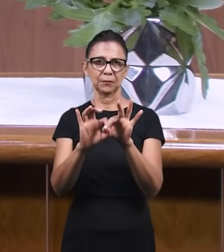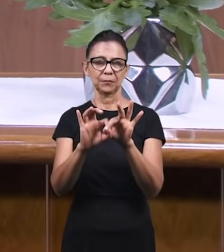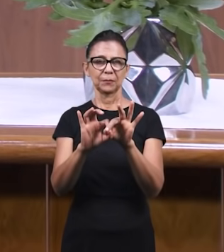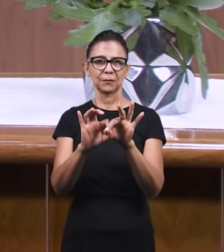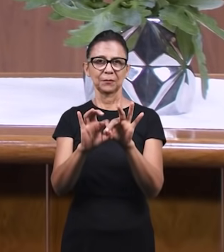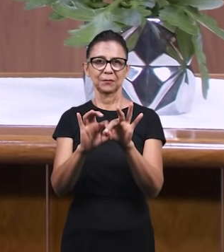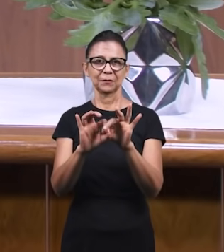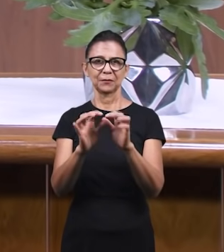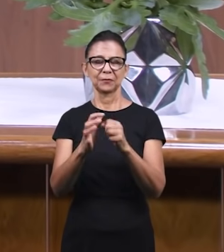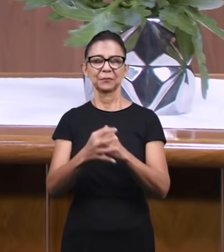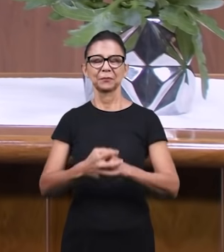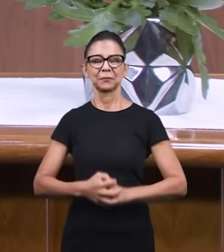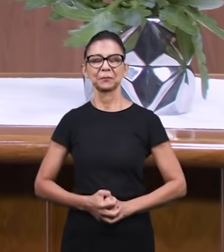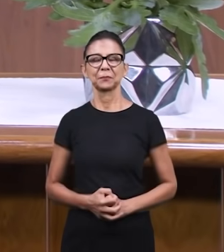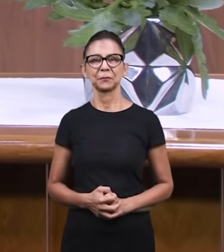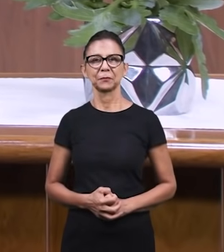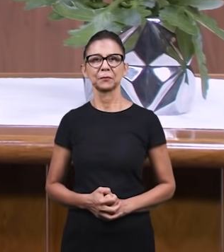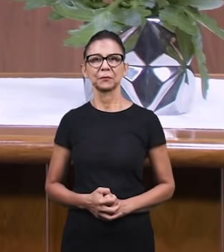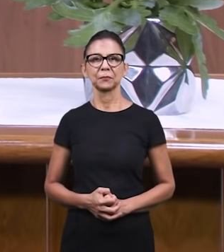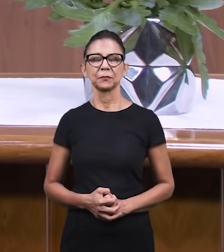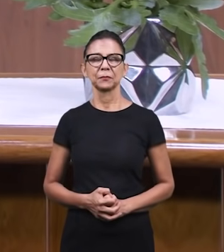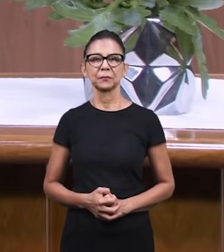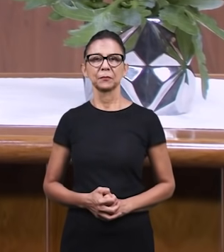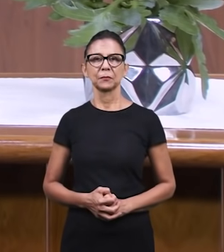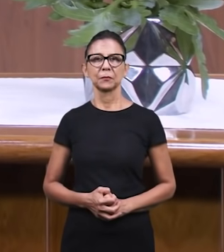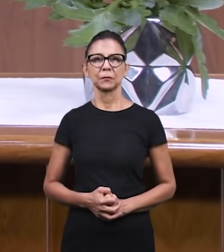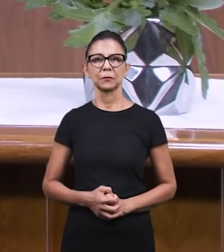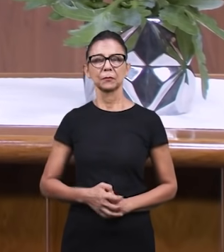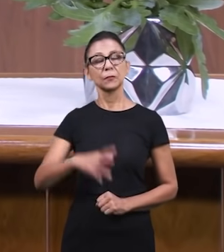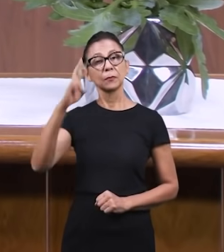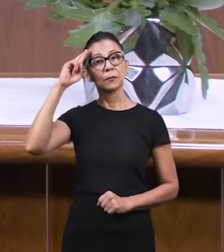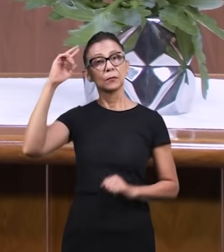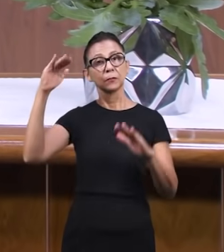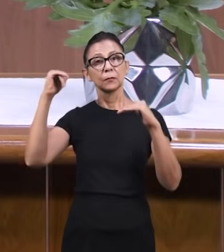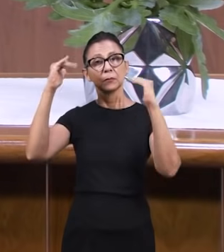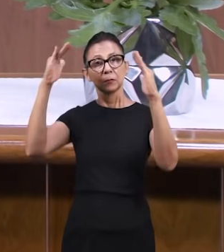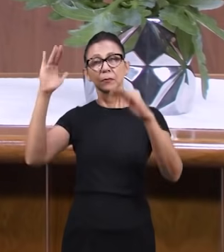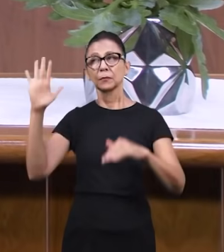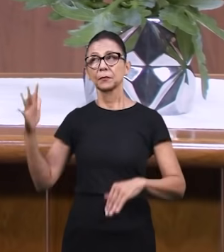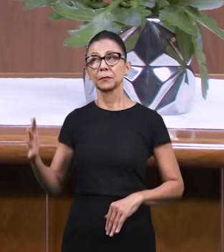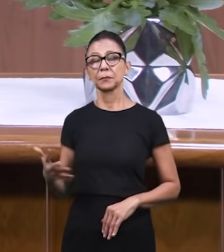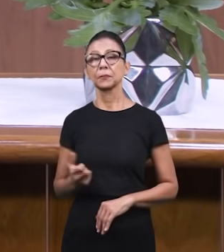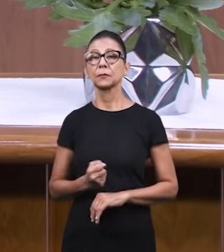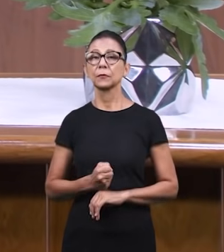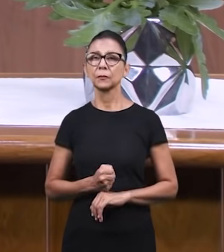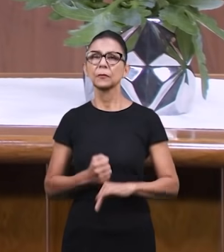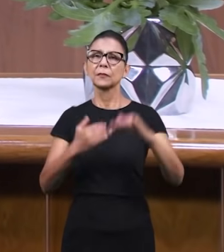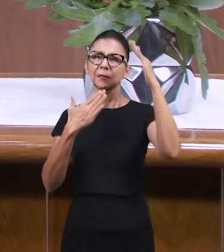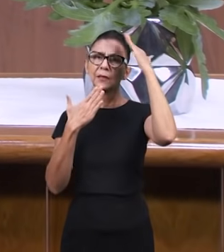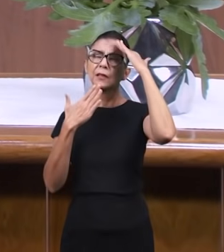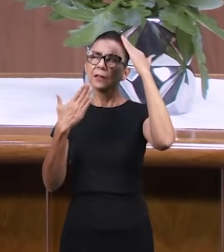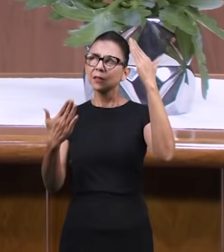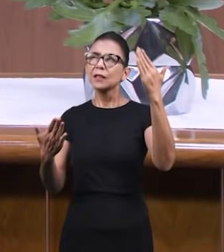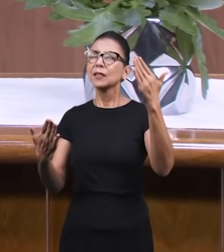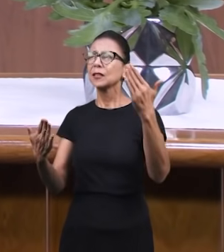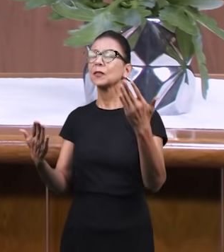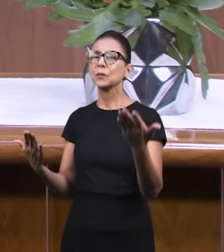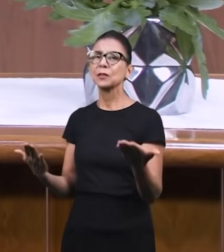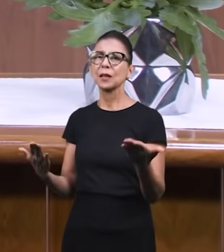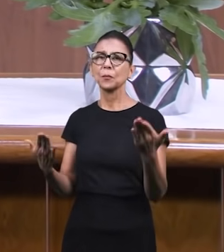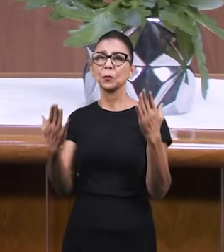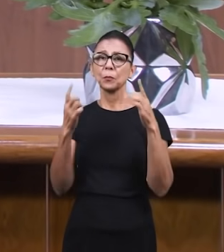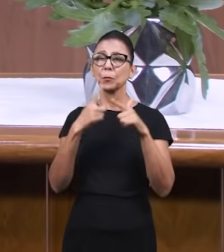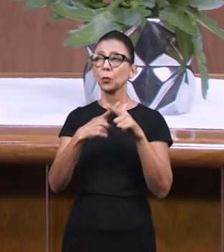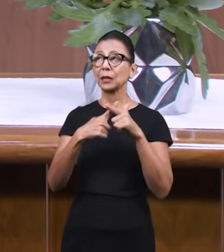oração junto conosco. Nós te bendizemos, ó Deus, e te adoramos. Glorificamos porque este evangelho precioso um